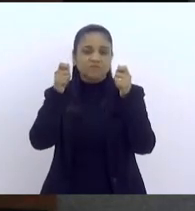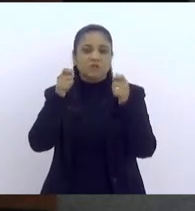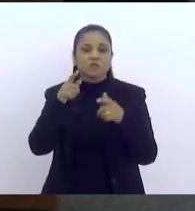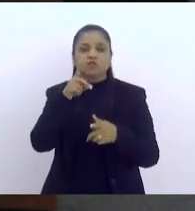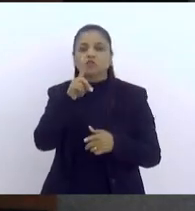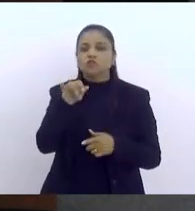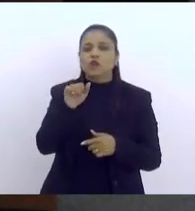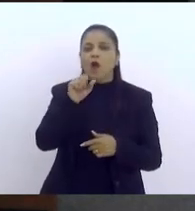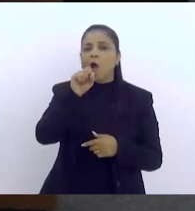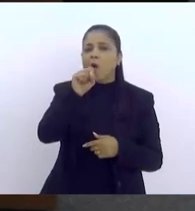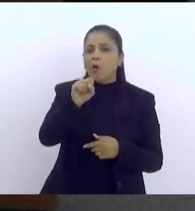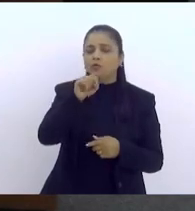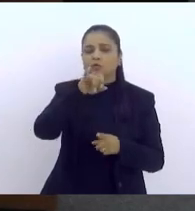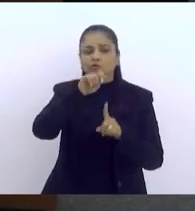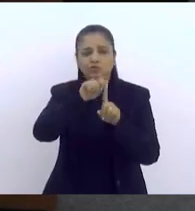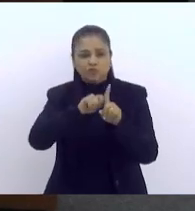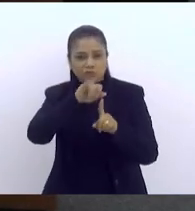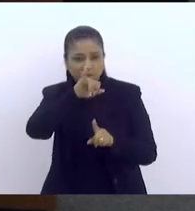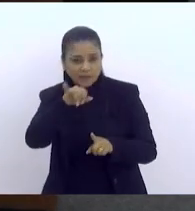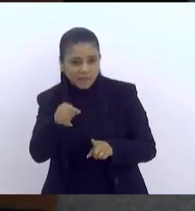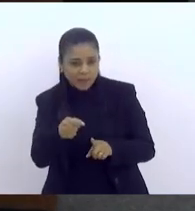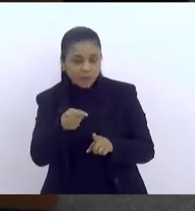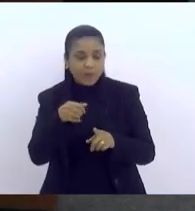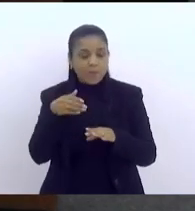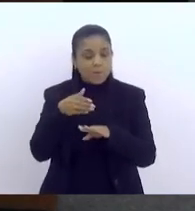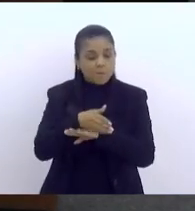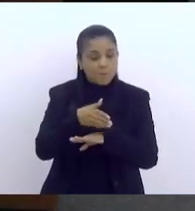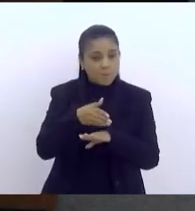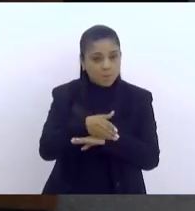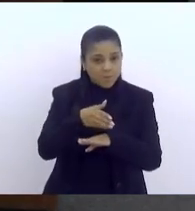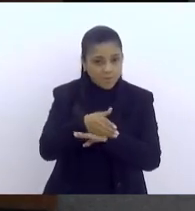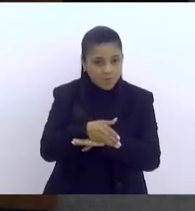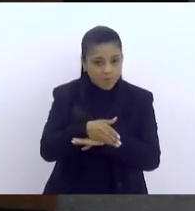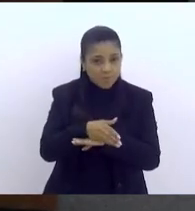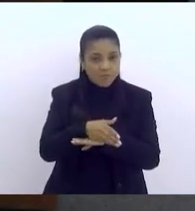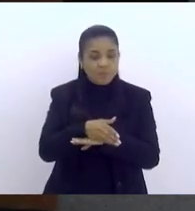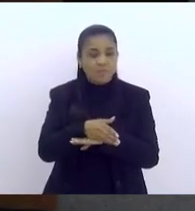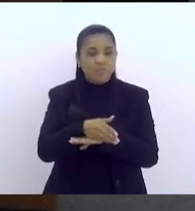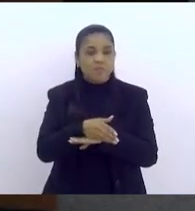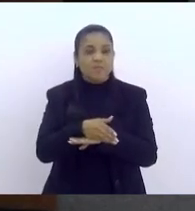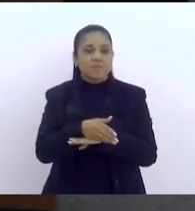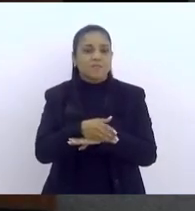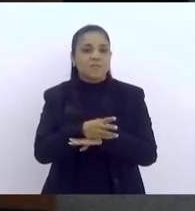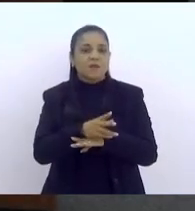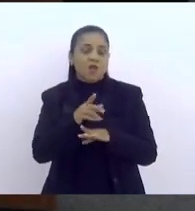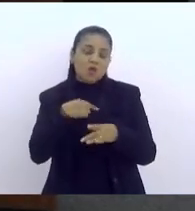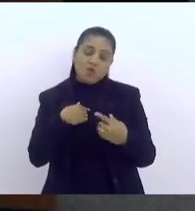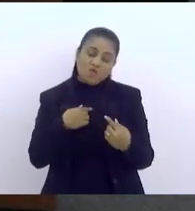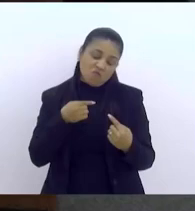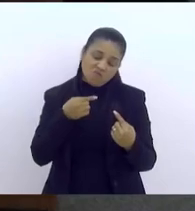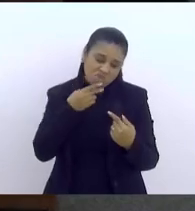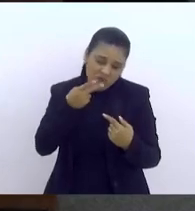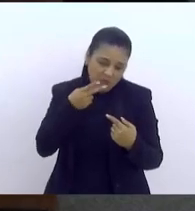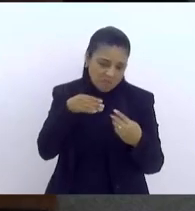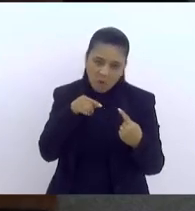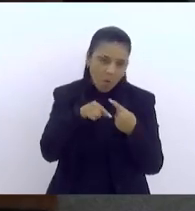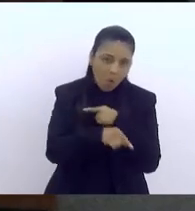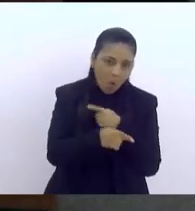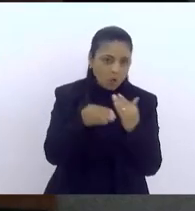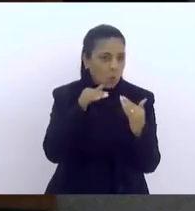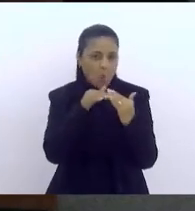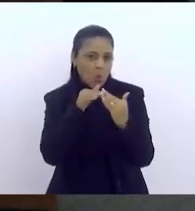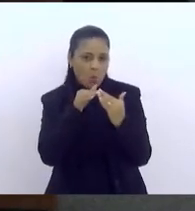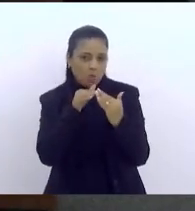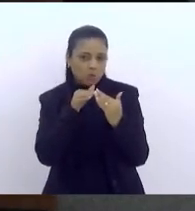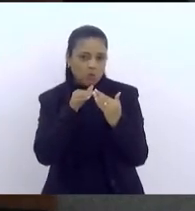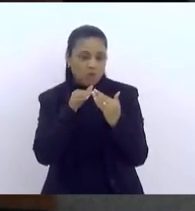8 estavam lá, mas não participaram da invasão. Eu não vou nem dizer que eu concordo ou discordo disso, eu vou acompanhar deputado, a